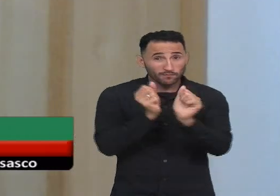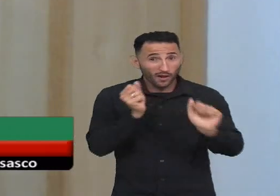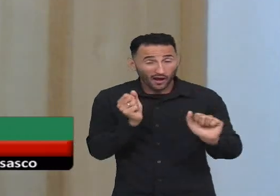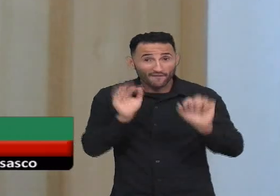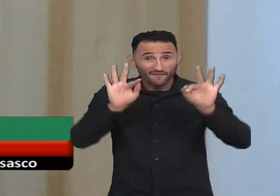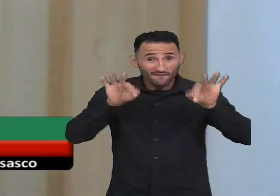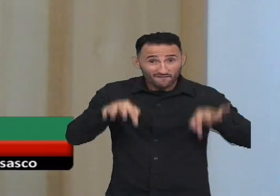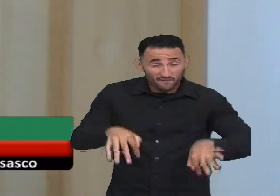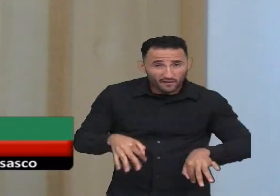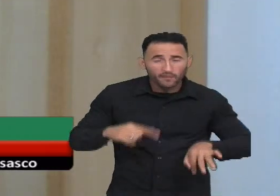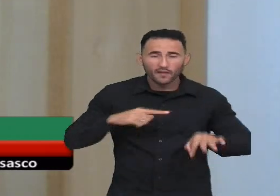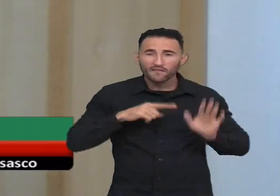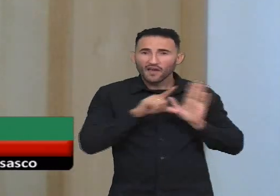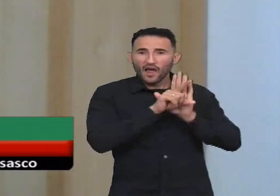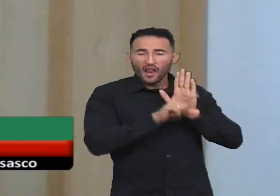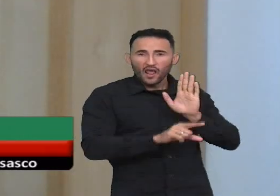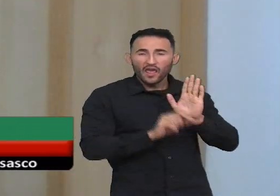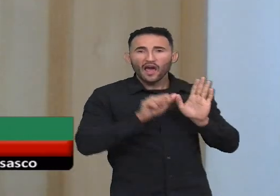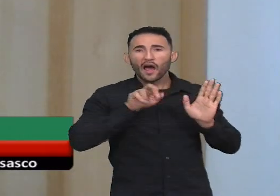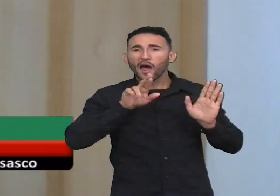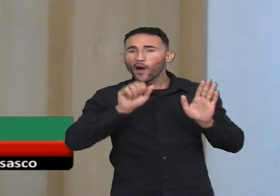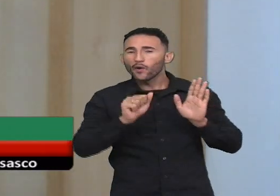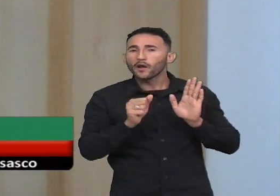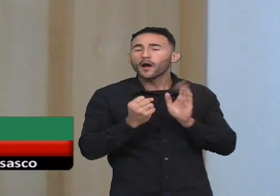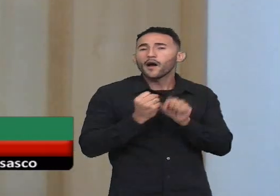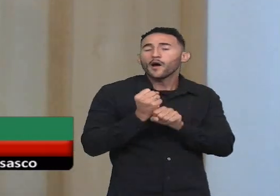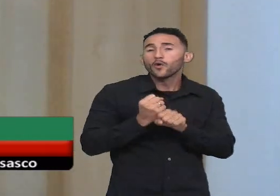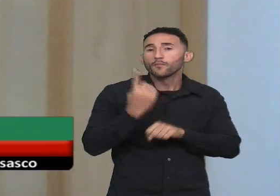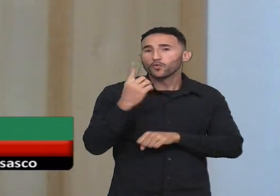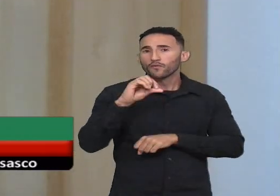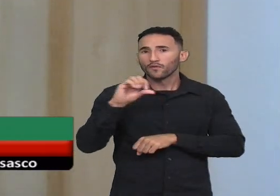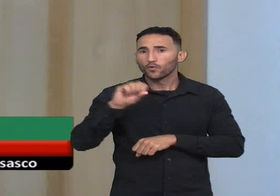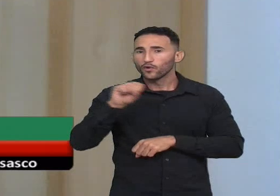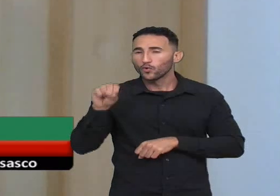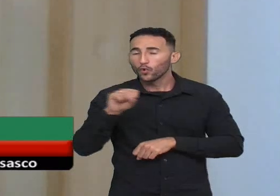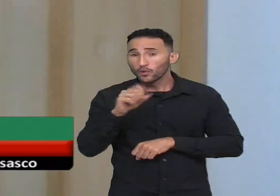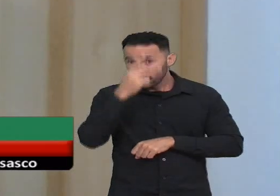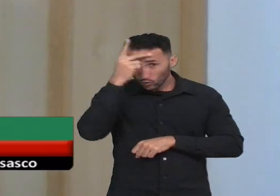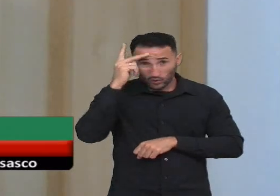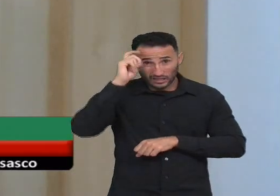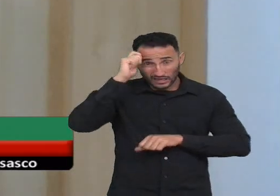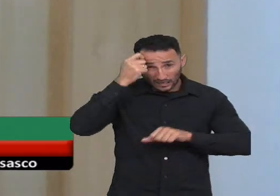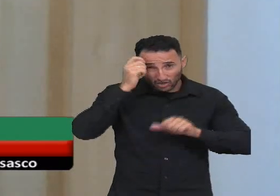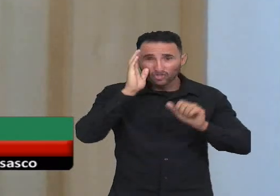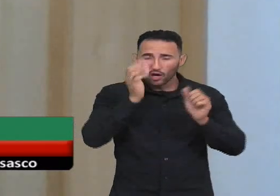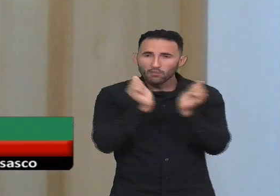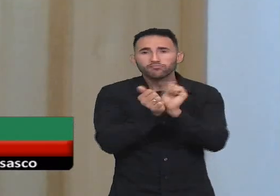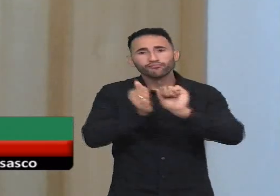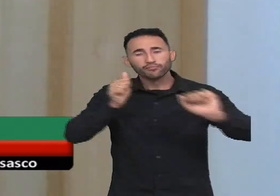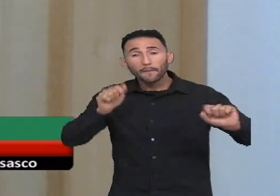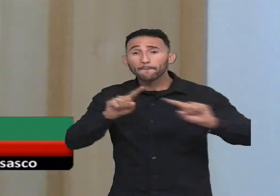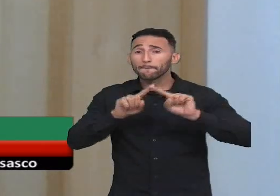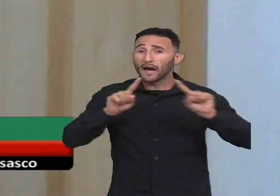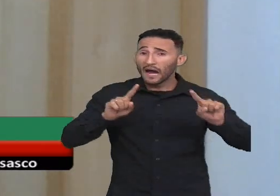com a assinatura da Lei Áurea em 1888, os negros tornaram-se livres, porém, continuam à margem da